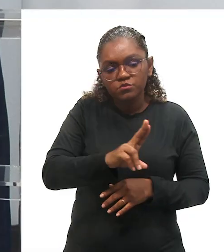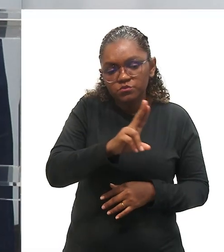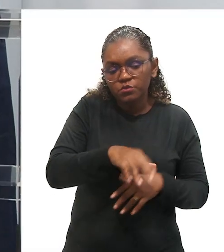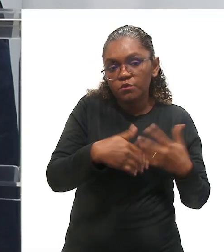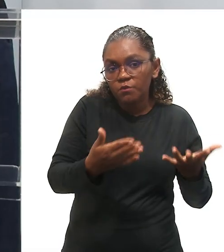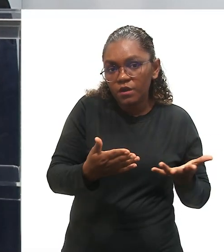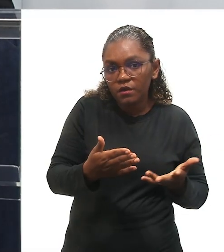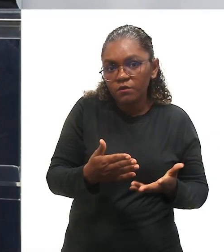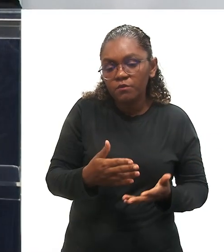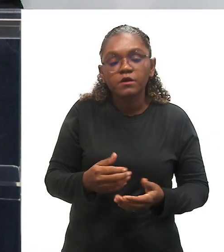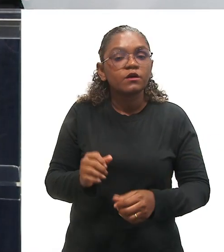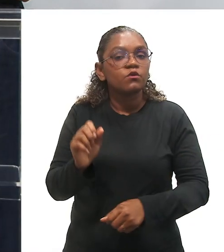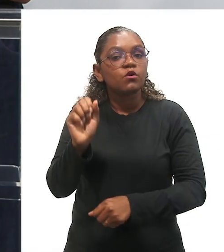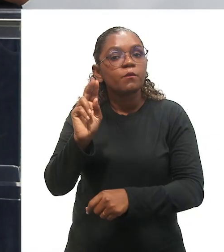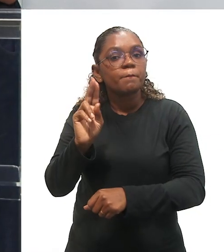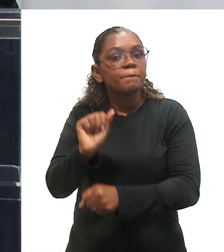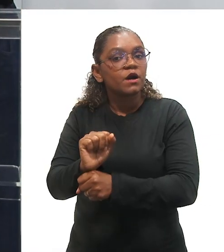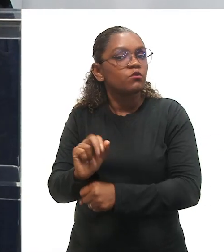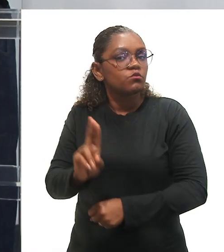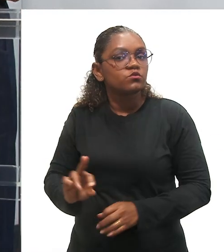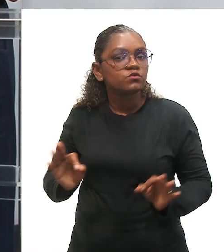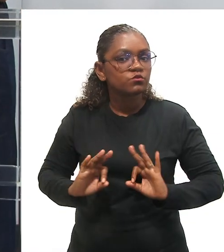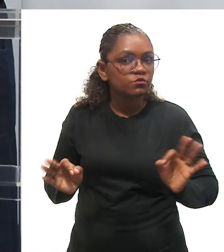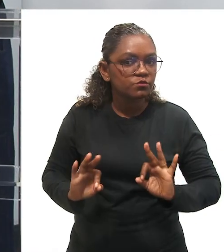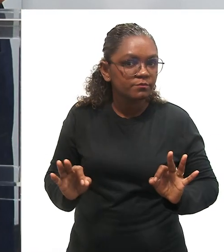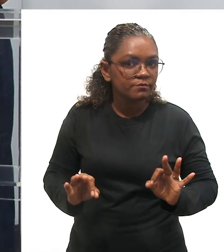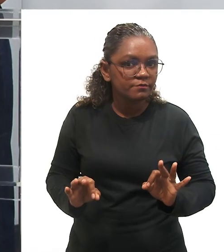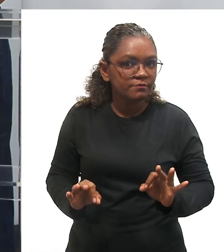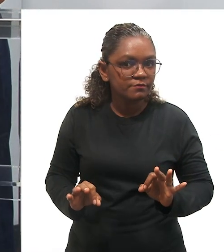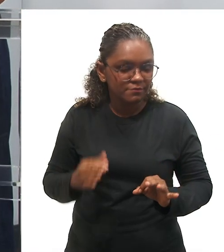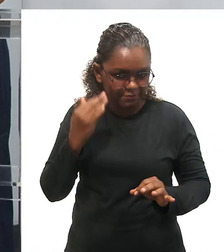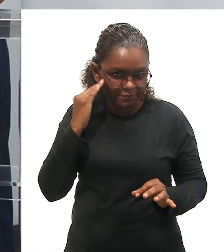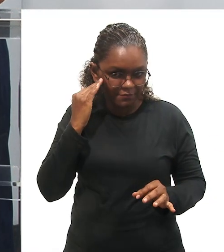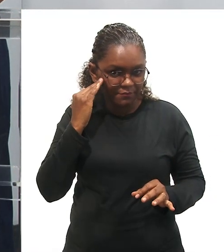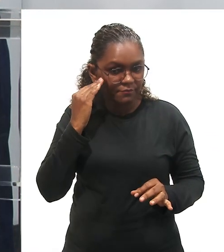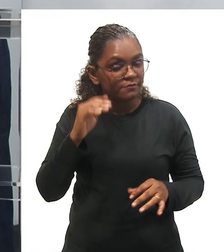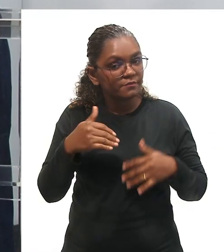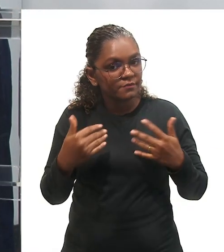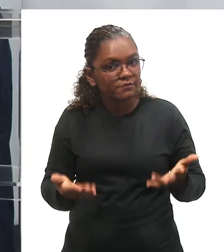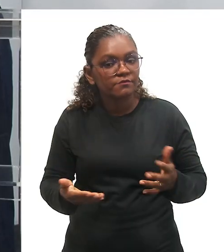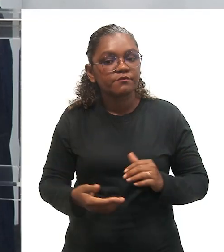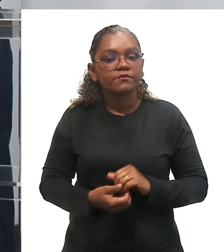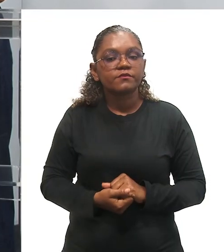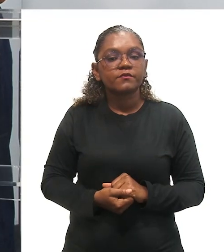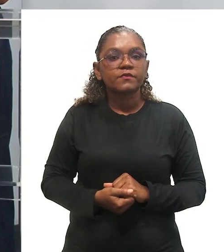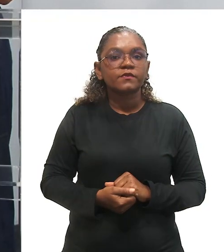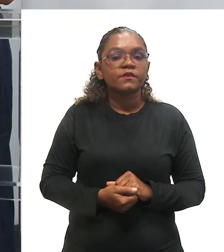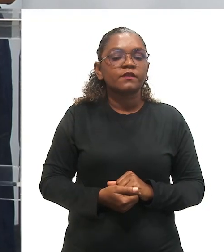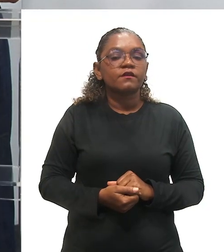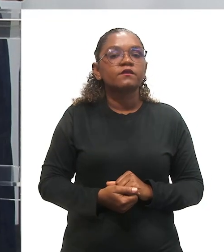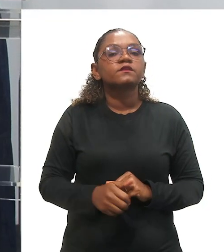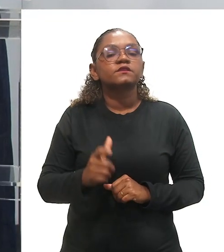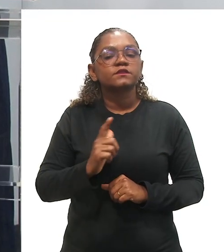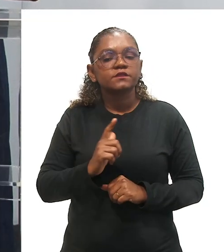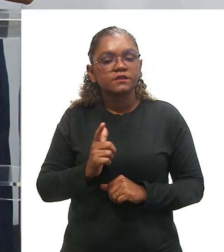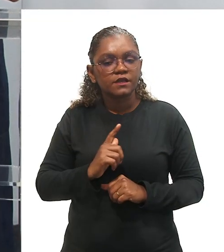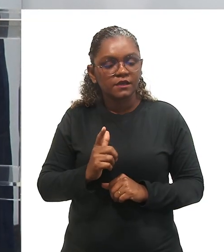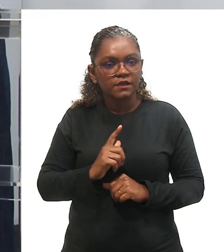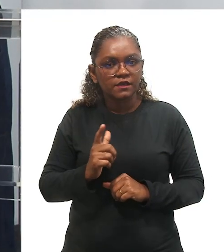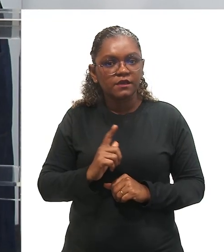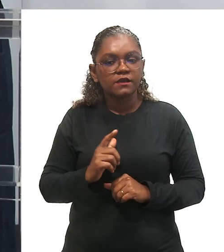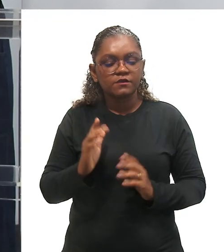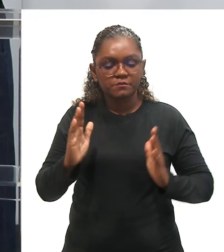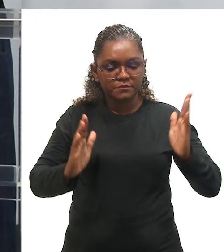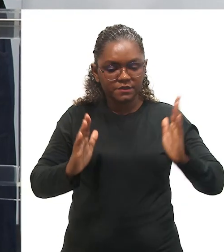utilizar, como foi a gestão através desses instrumentos. Então, eles são publicados num